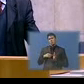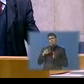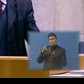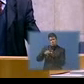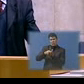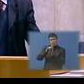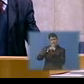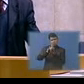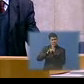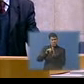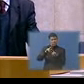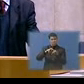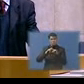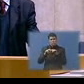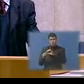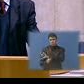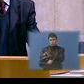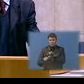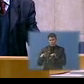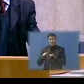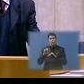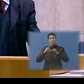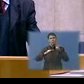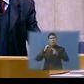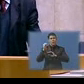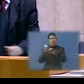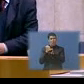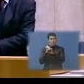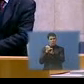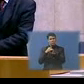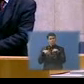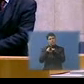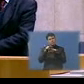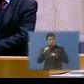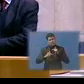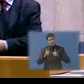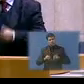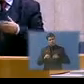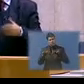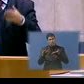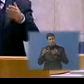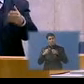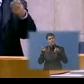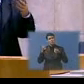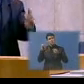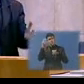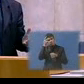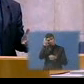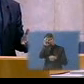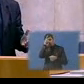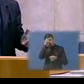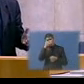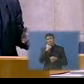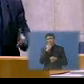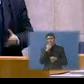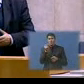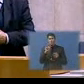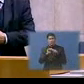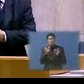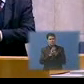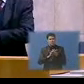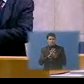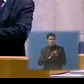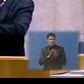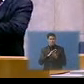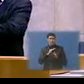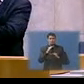transformem em obras e serviços. E a prefeitura não consegue fazer as obras e os serviços e, portanto,